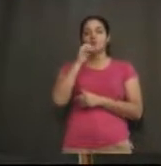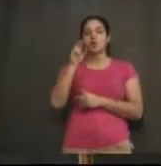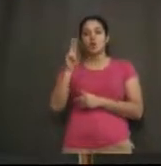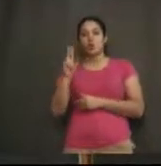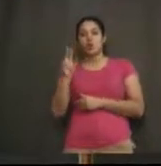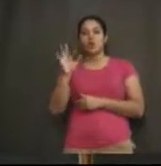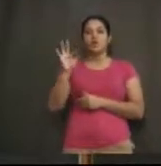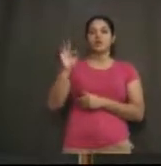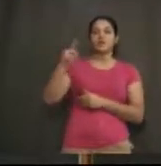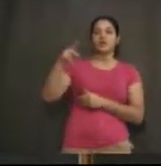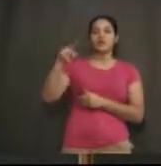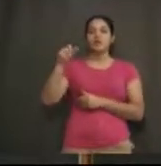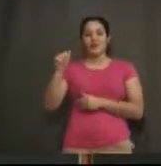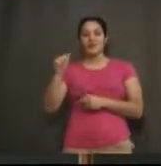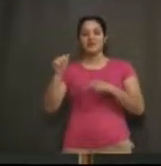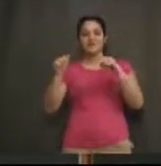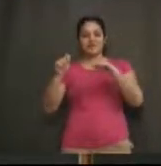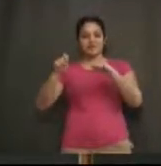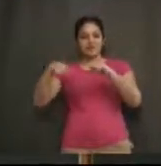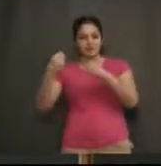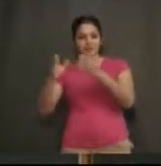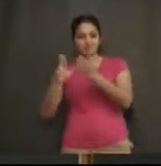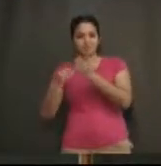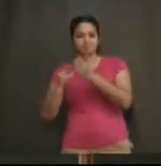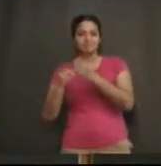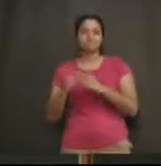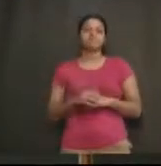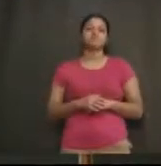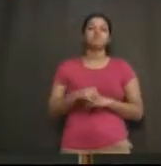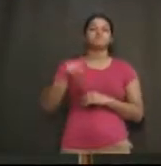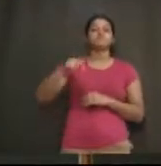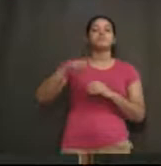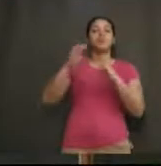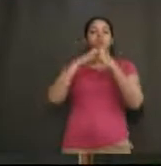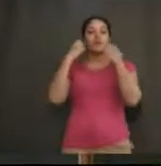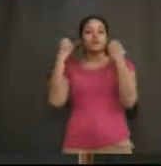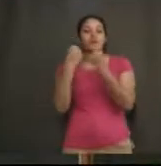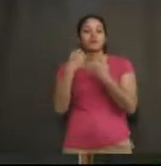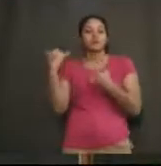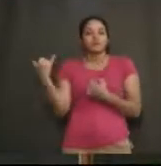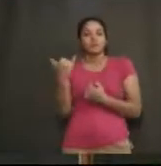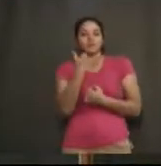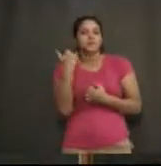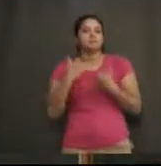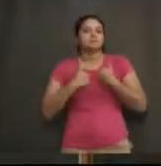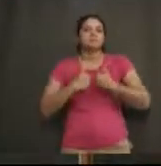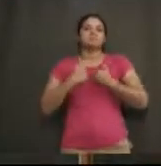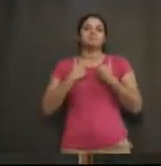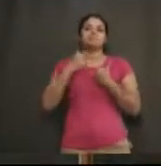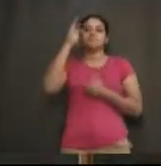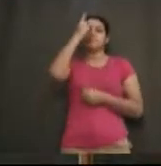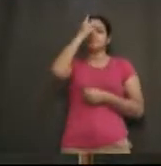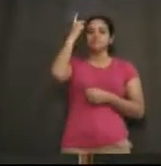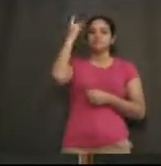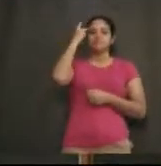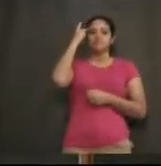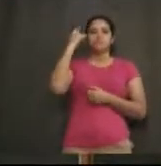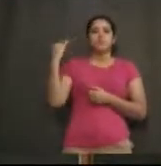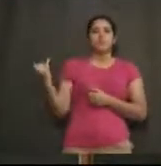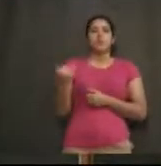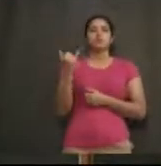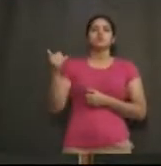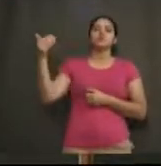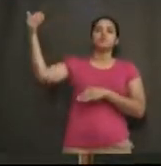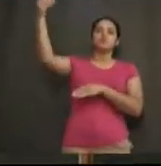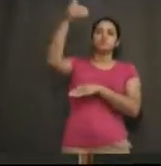do Pará, este evento no qual nos traz aqui para a nossa região pessoas de grande importância, não